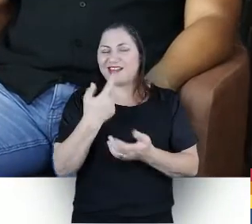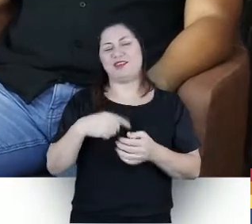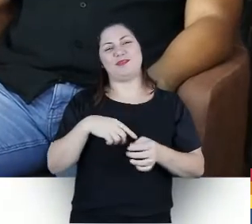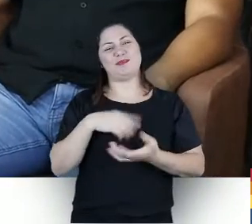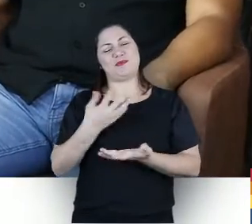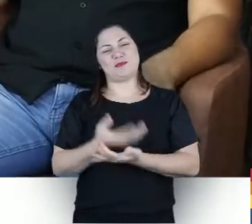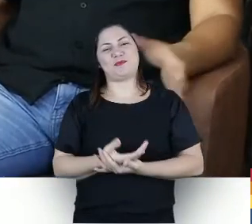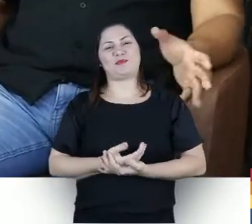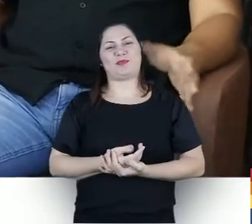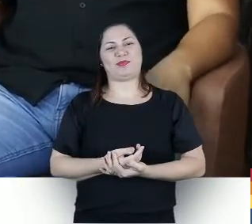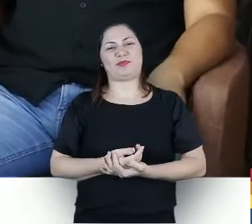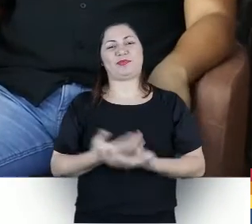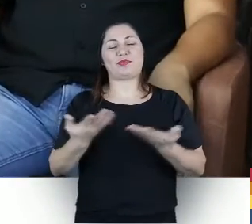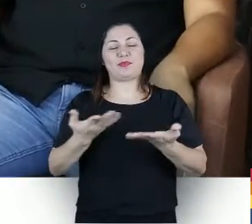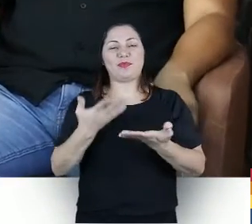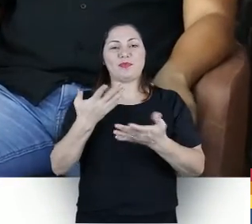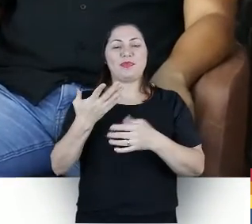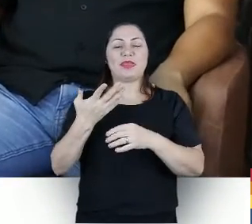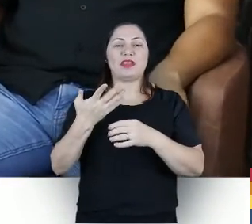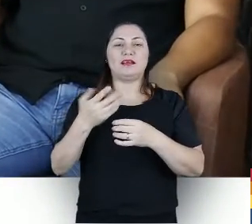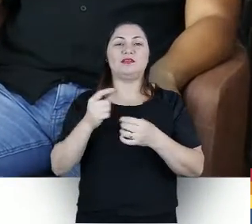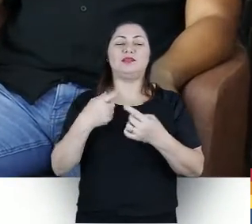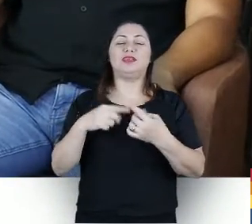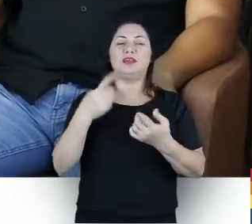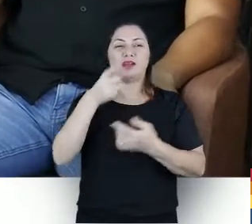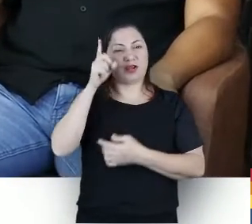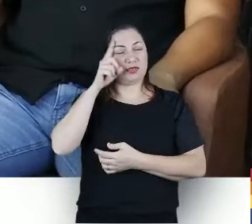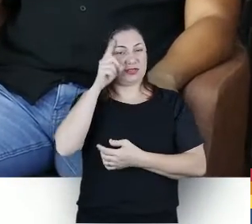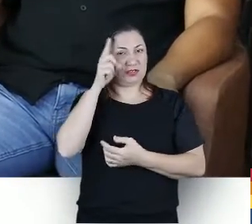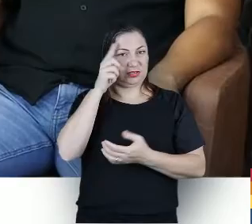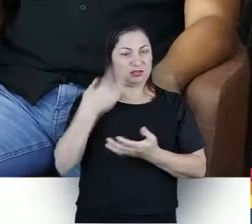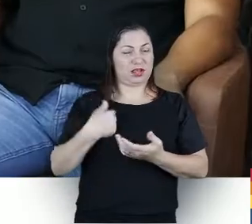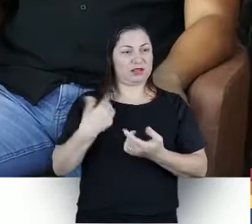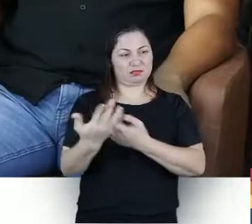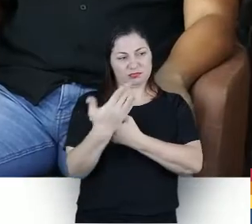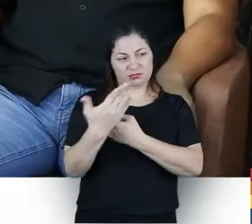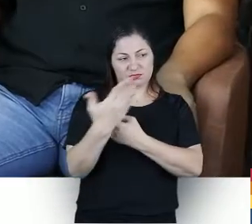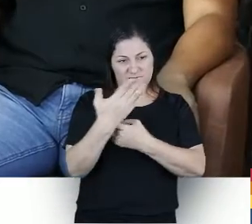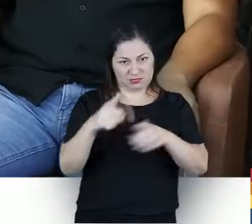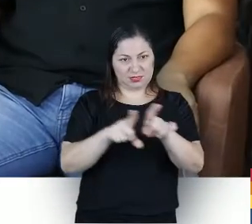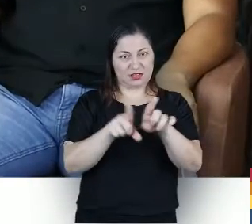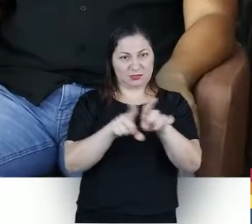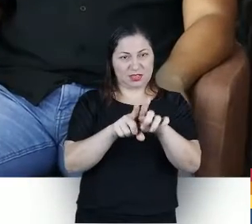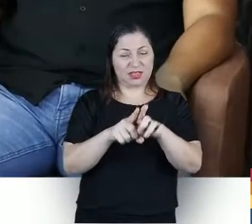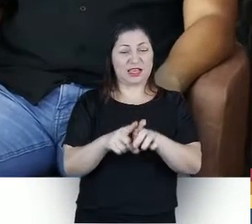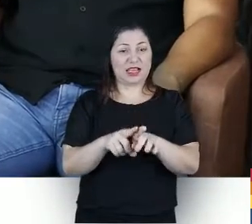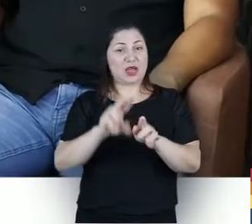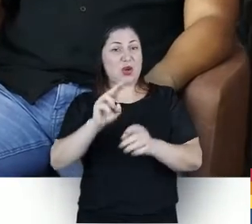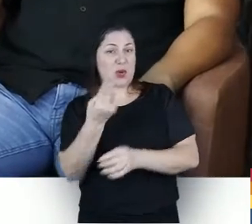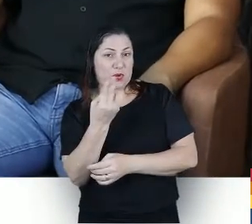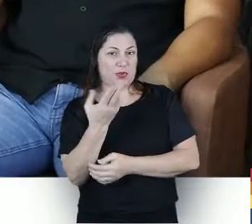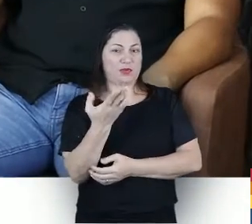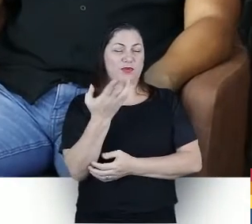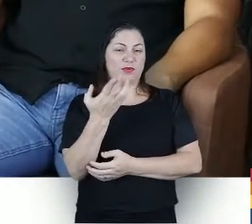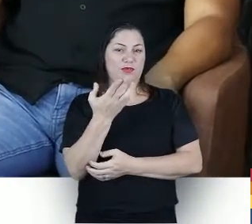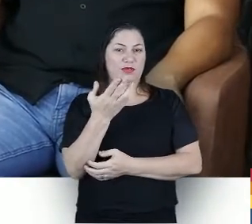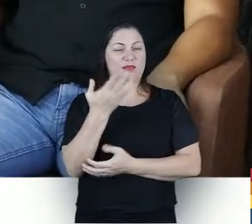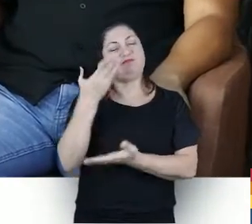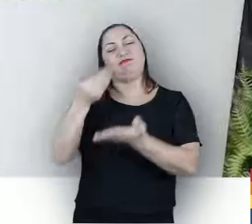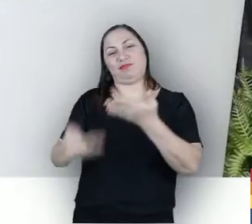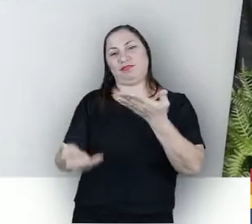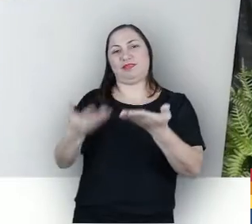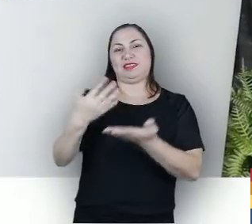é o mundo do aluno. No intervalo, na hora do recreio, eles estão ali gravando rapidinho, né? E é algo rápido, é uma